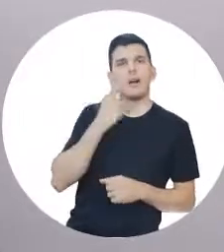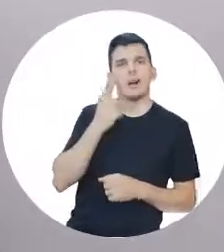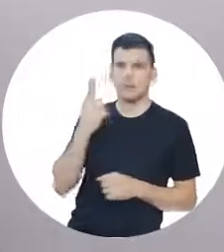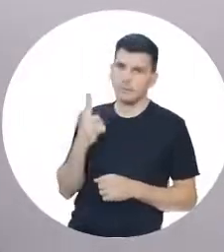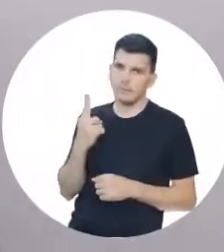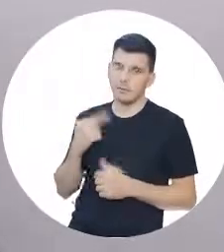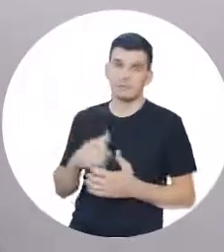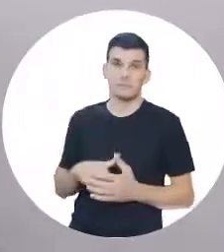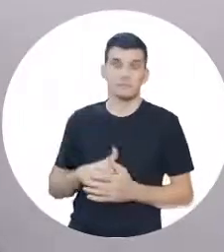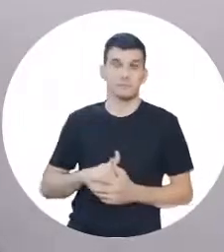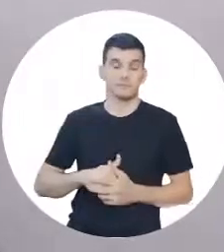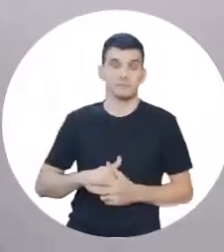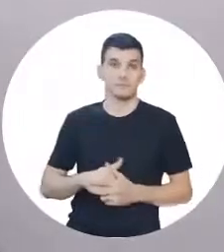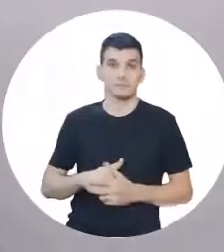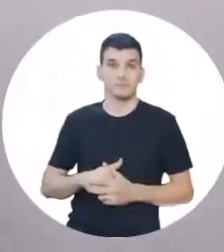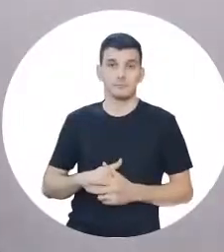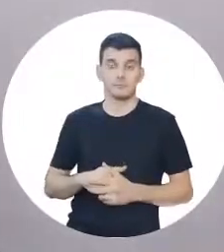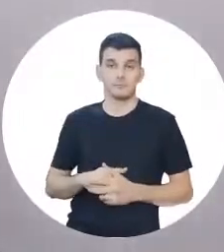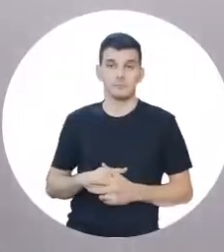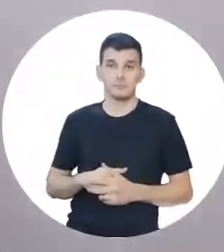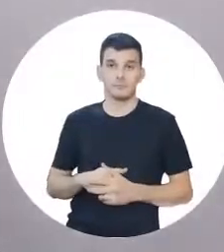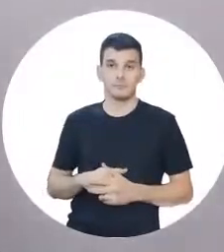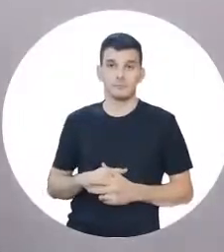HBr, ácido.